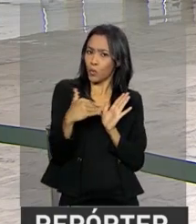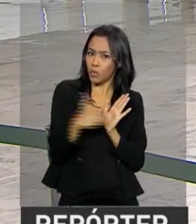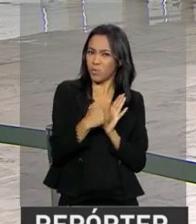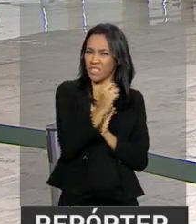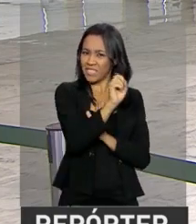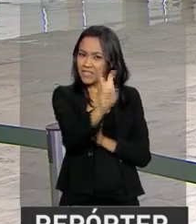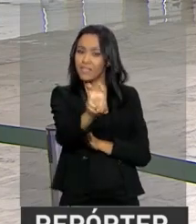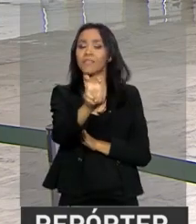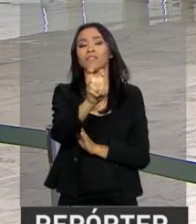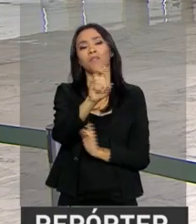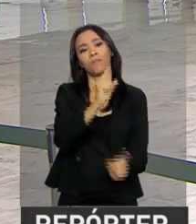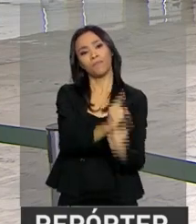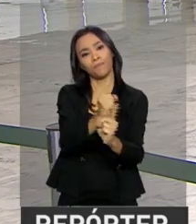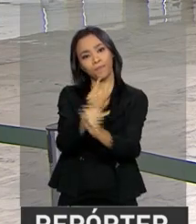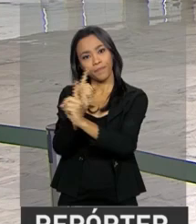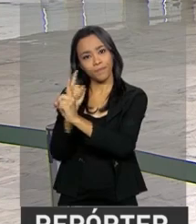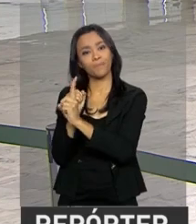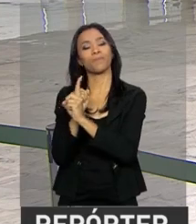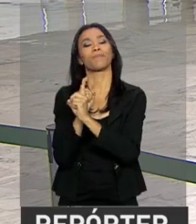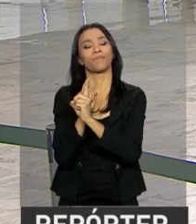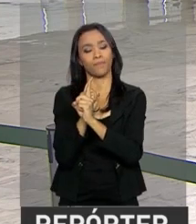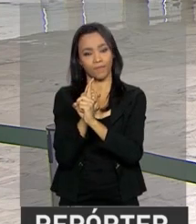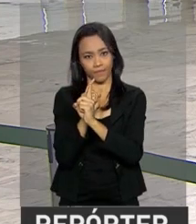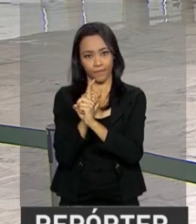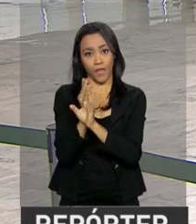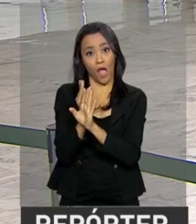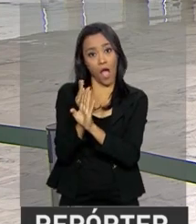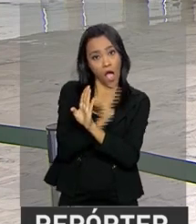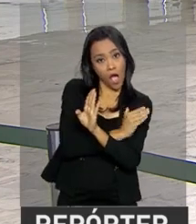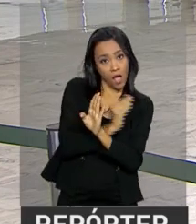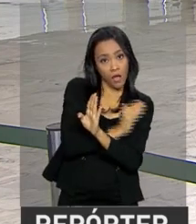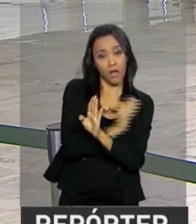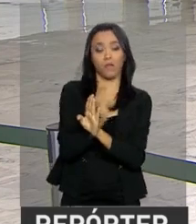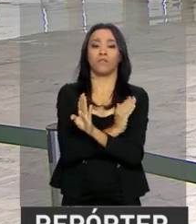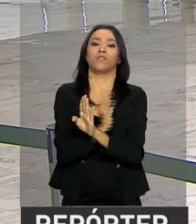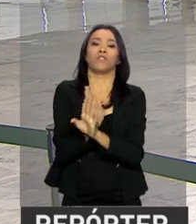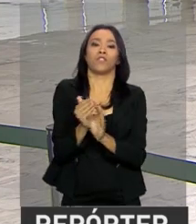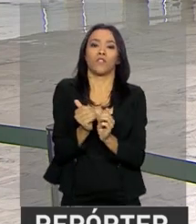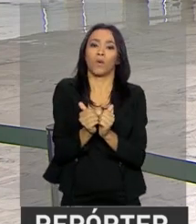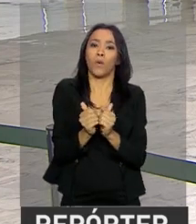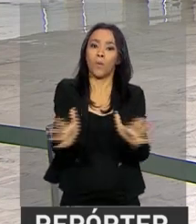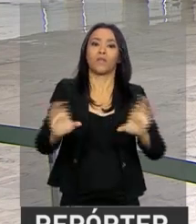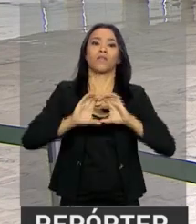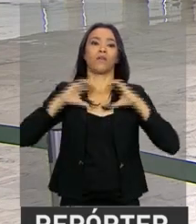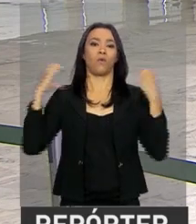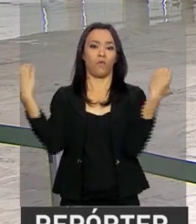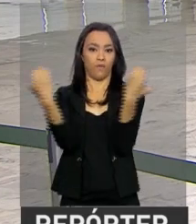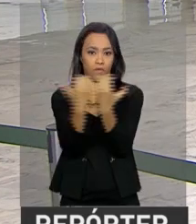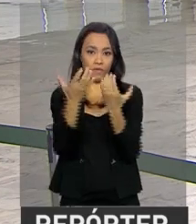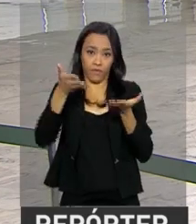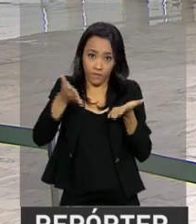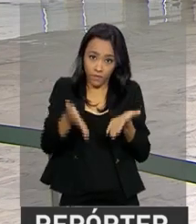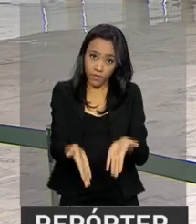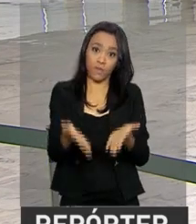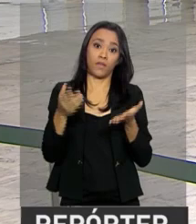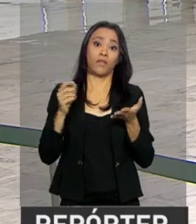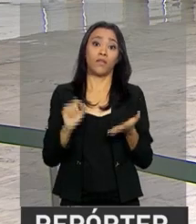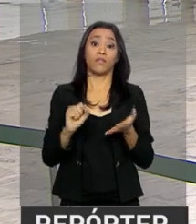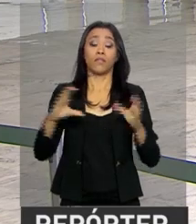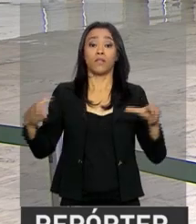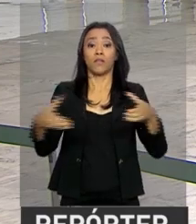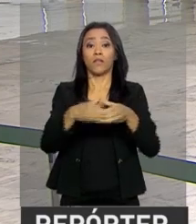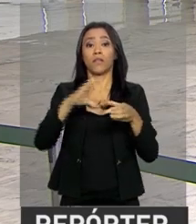cinco compromissos que o presidente Michel Temer mantém antes do início da conferência dos chefes de estado e de governo da